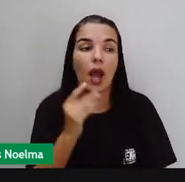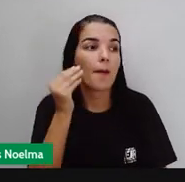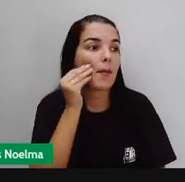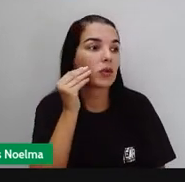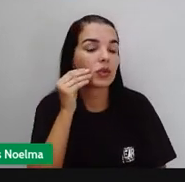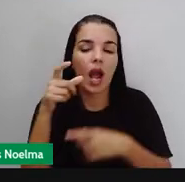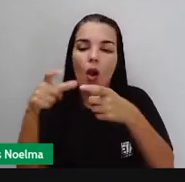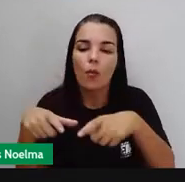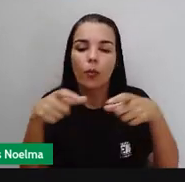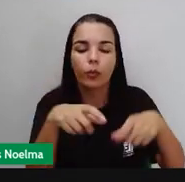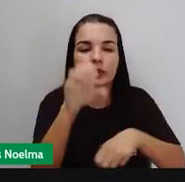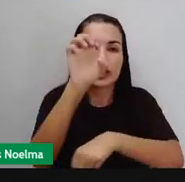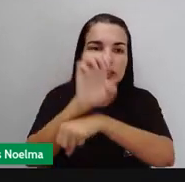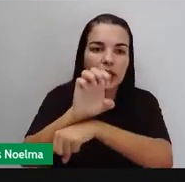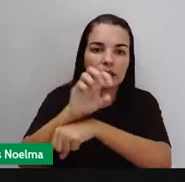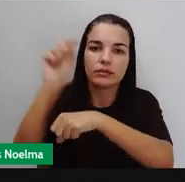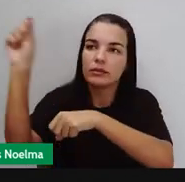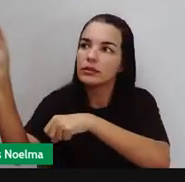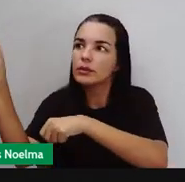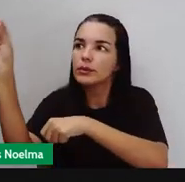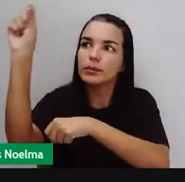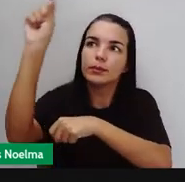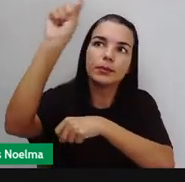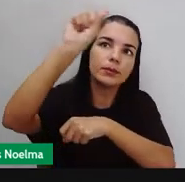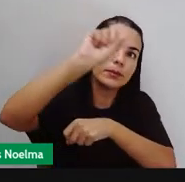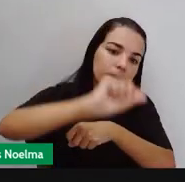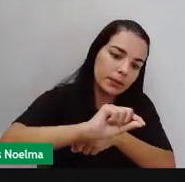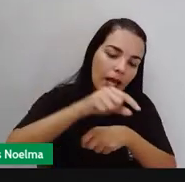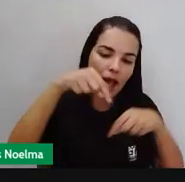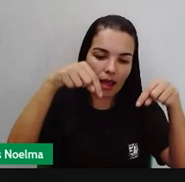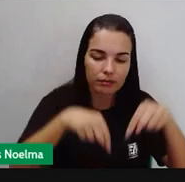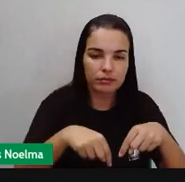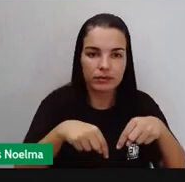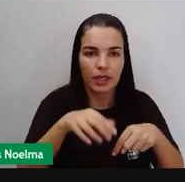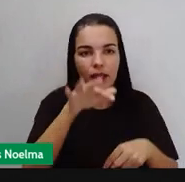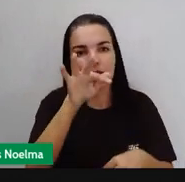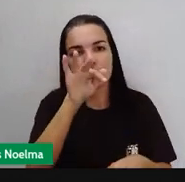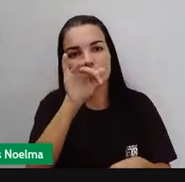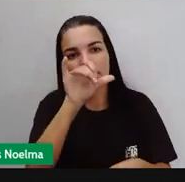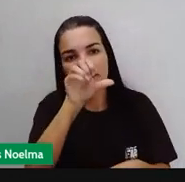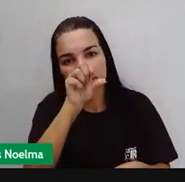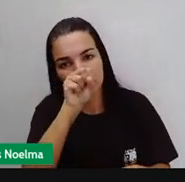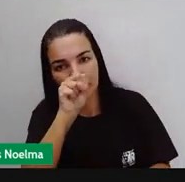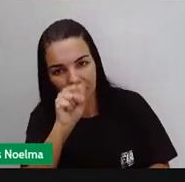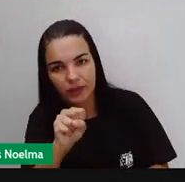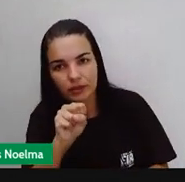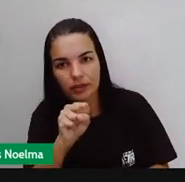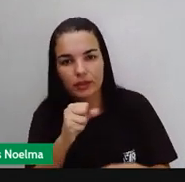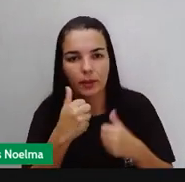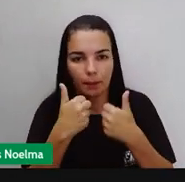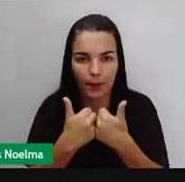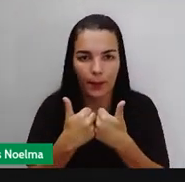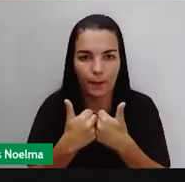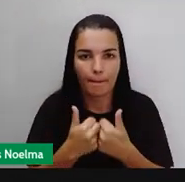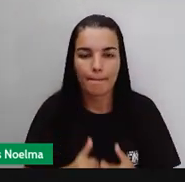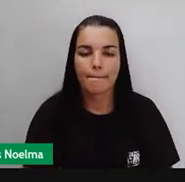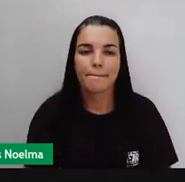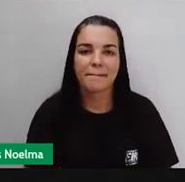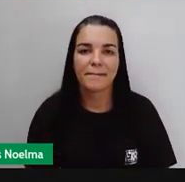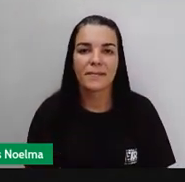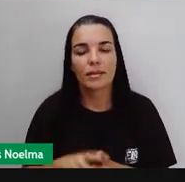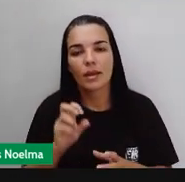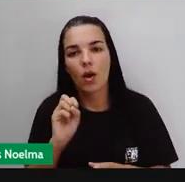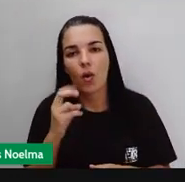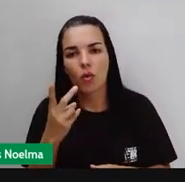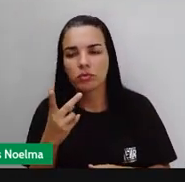da onde vocês saíram até o local que vocês foram, que no caso seria a Feira de Santana. Ou se vocês estiverem